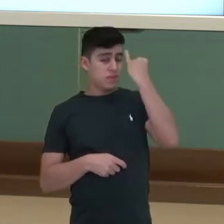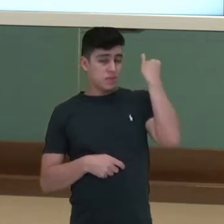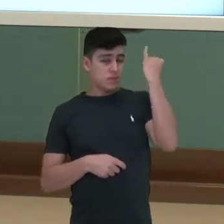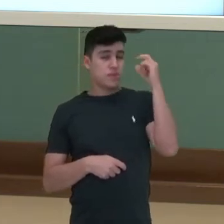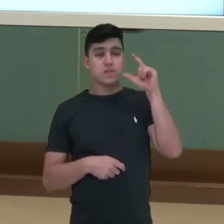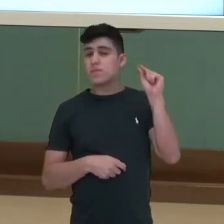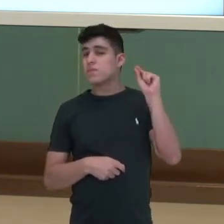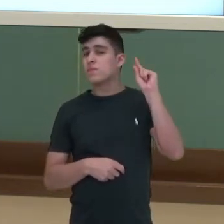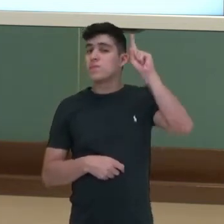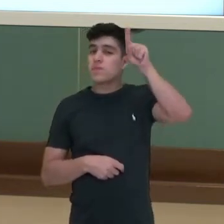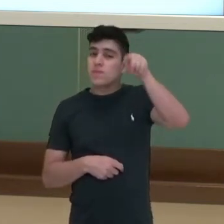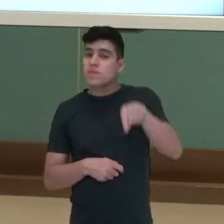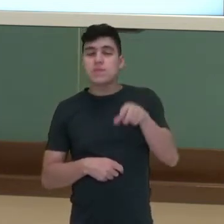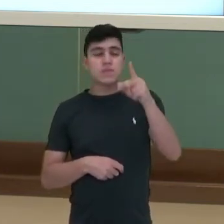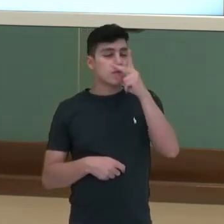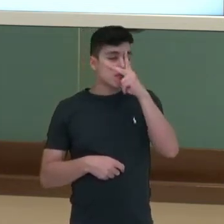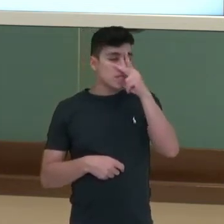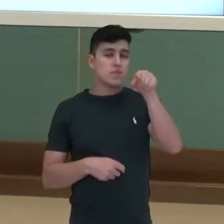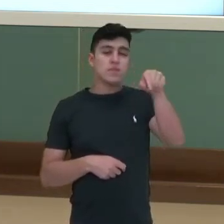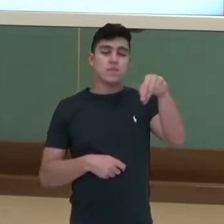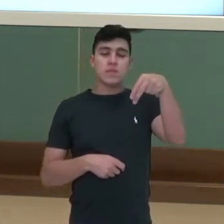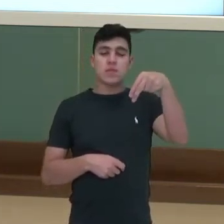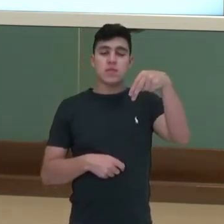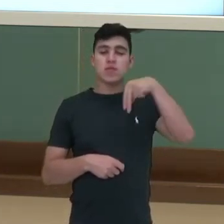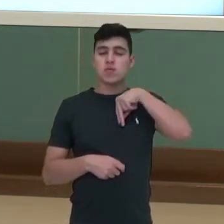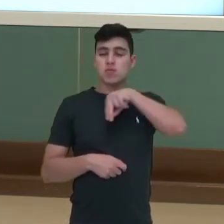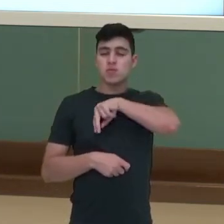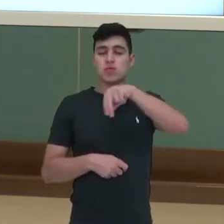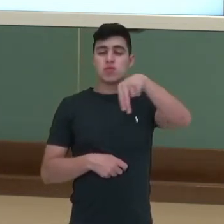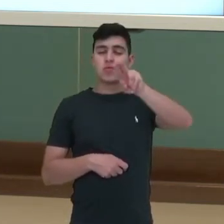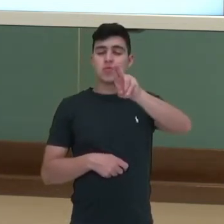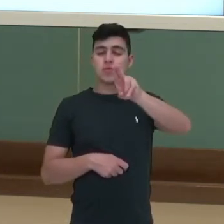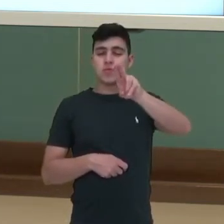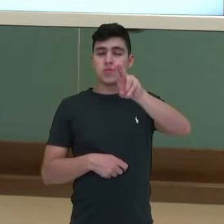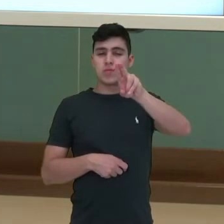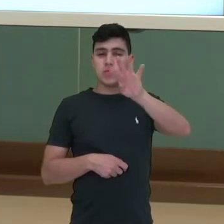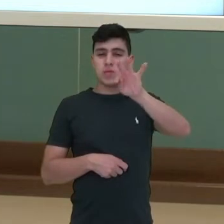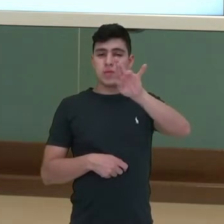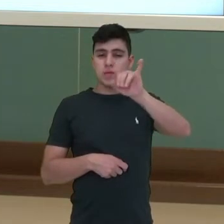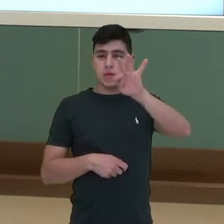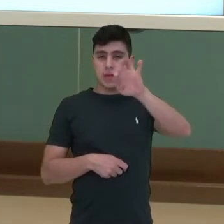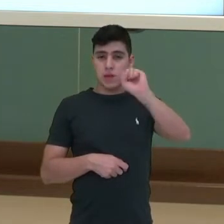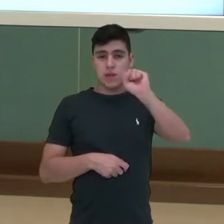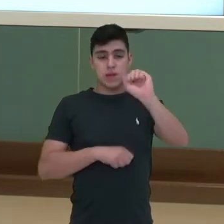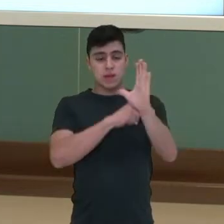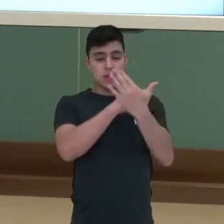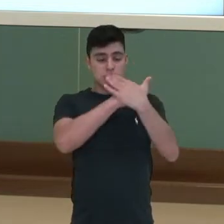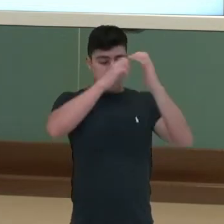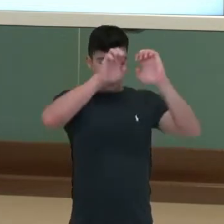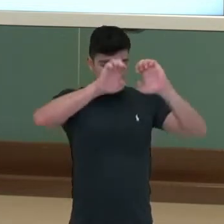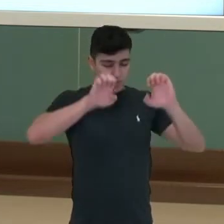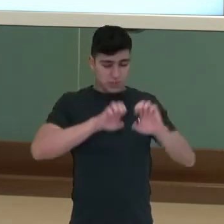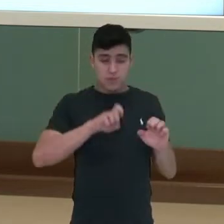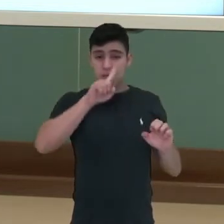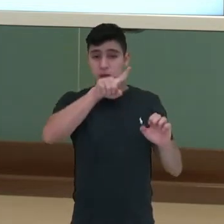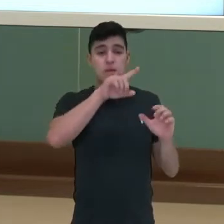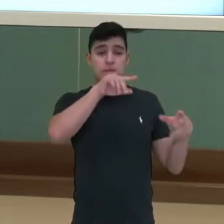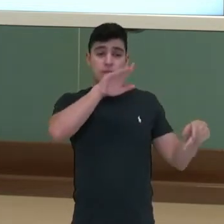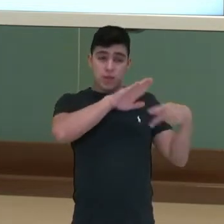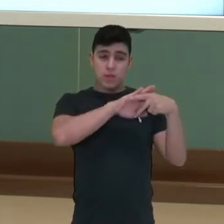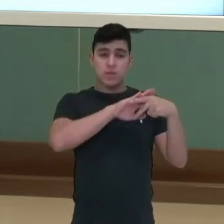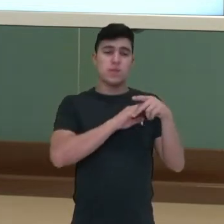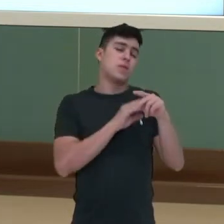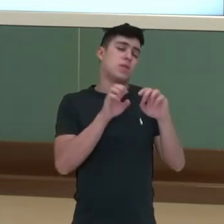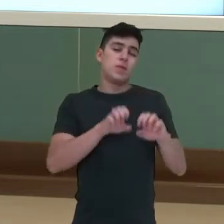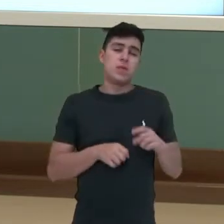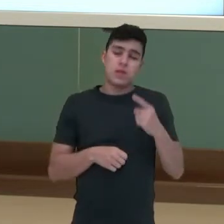nós chamamos que é um nutriente estrutural, está relacionado com a estrutura no nosso corpo. Vamos olhar